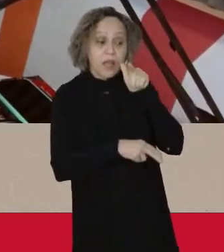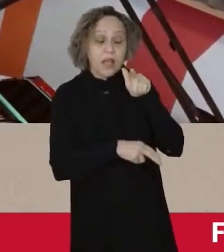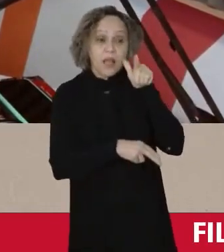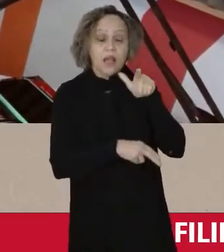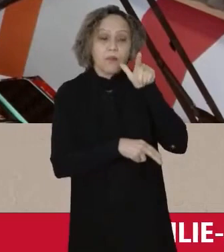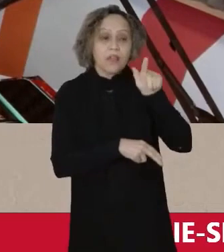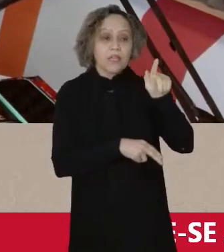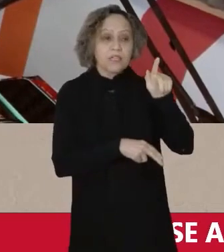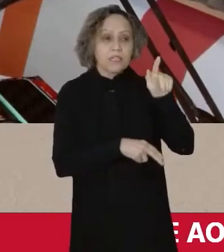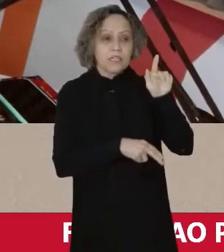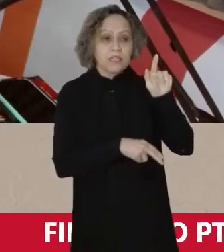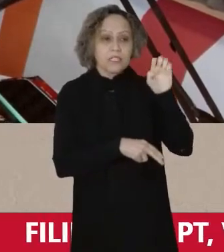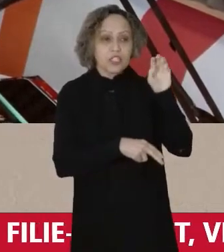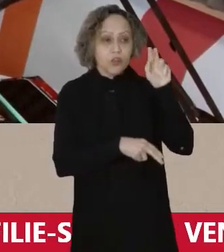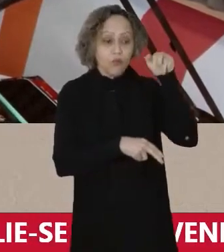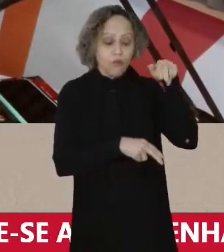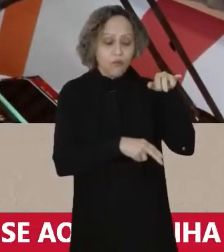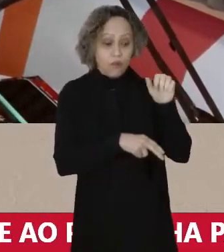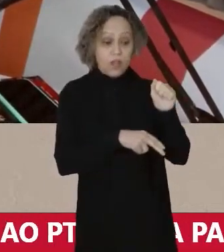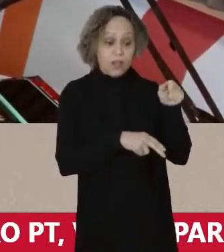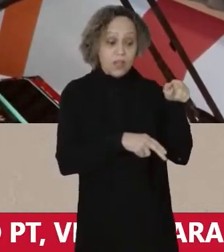puder, né, quem Pode sim. tiver condição de fazer